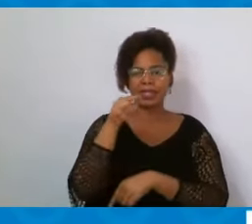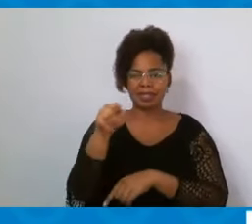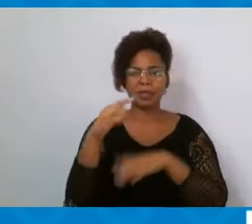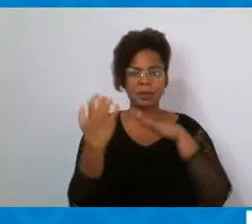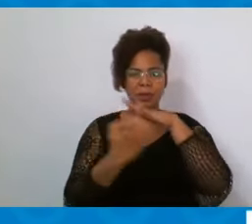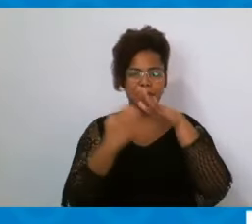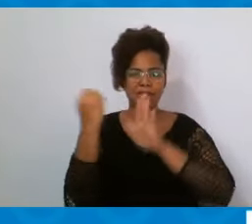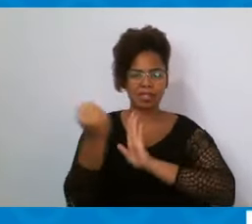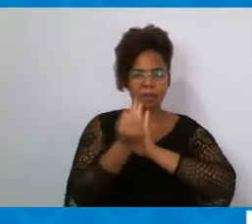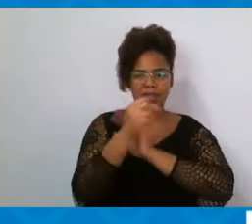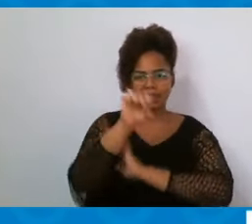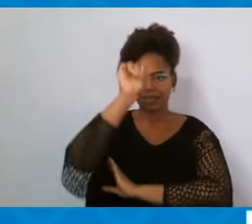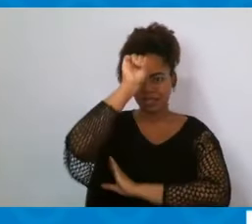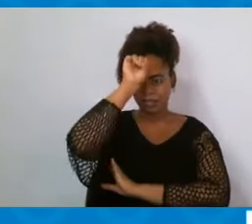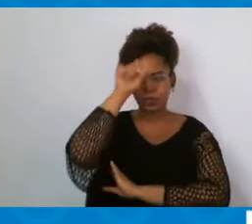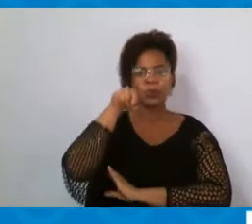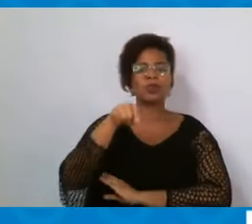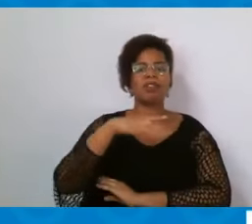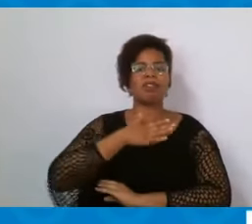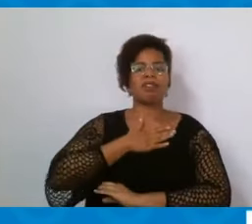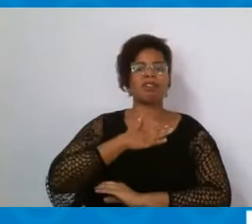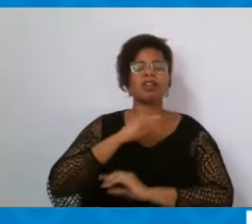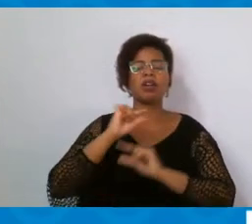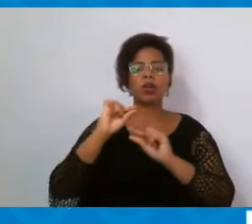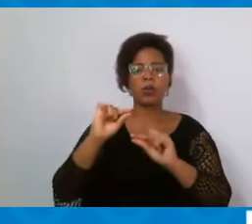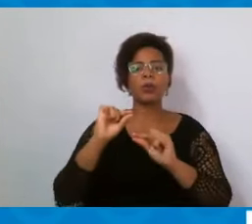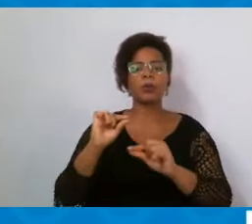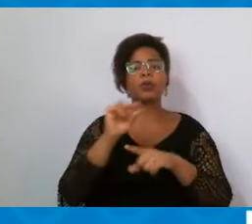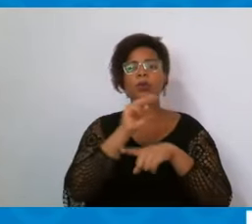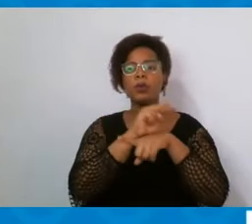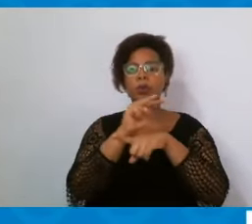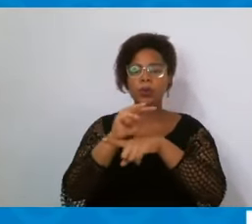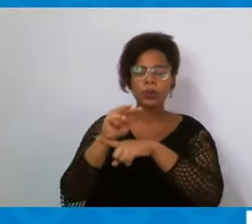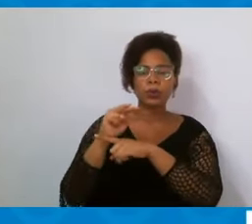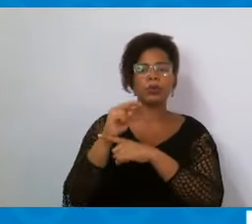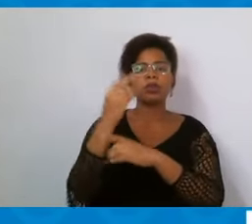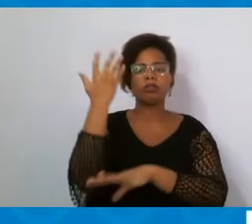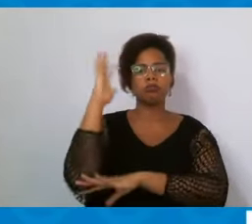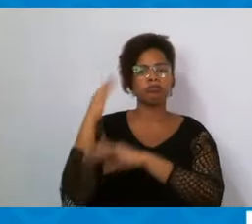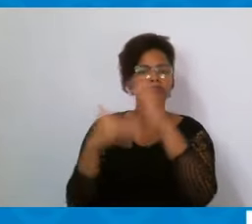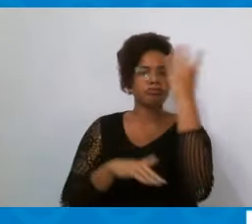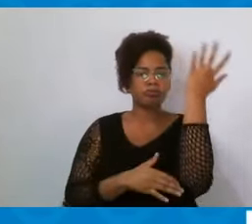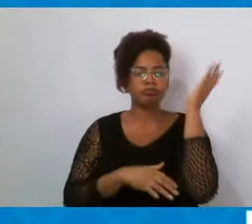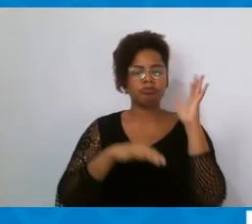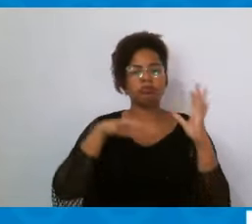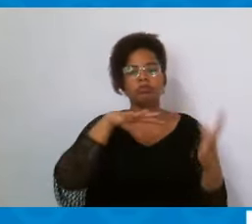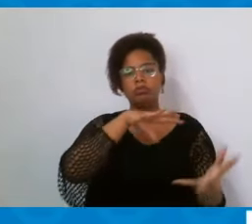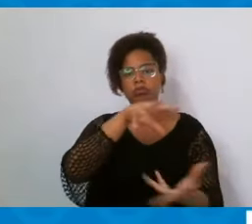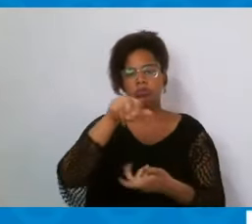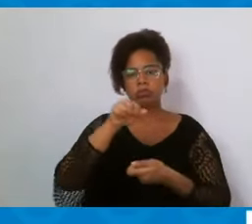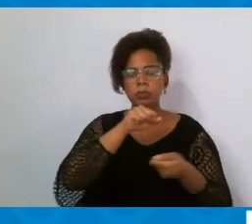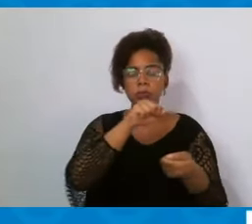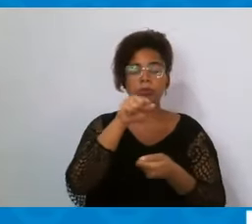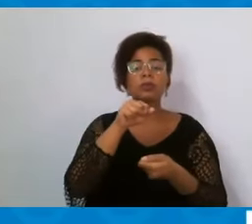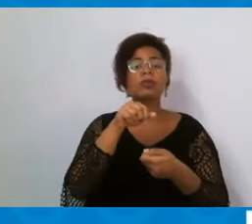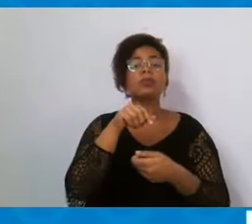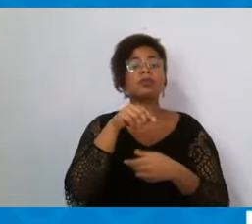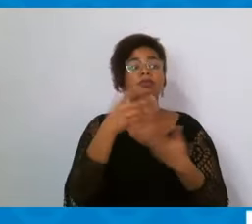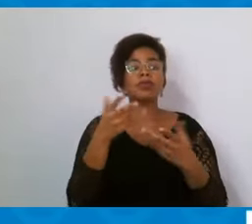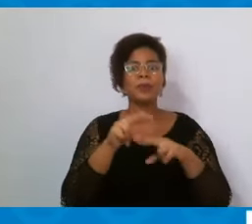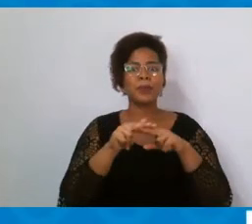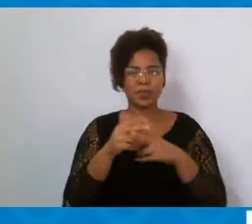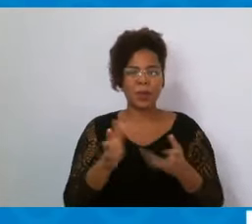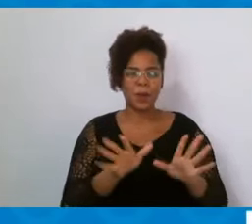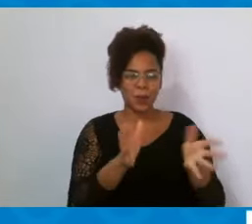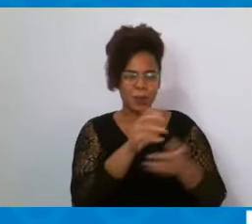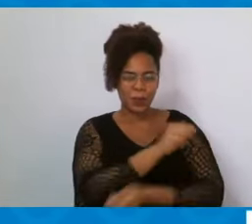vai sustentar, mas tem que ser sustentável de alguma maneira. Então, eles vão criar as condições onde aquilo se torna sustentável e de verdade,